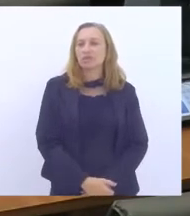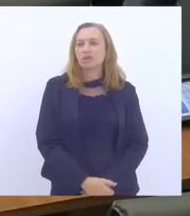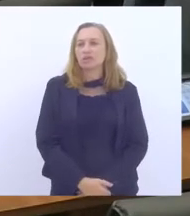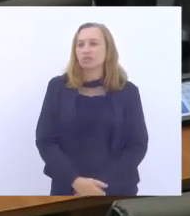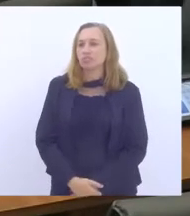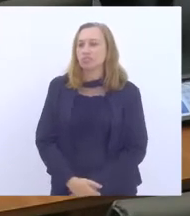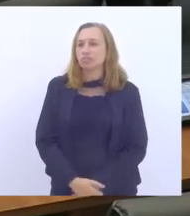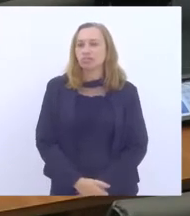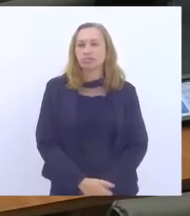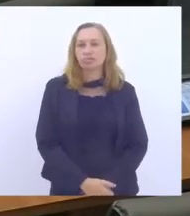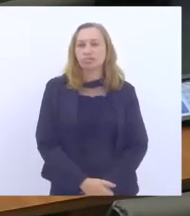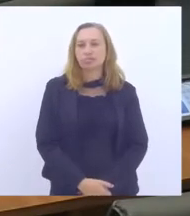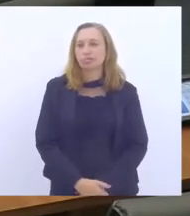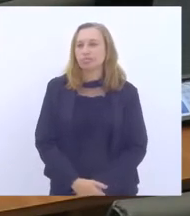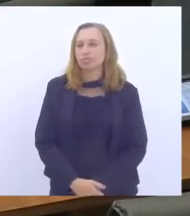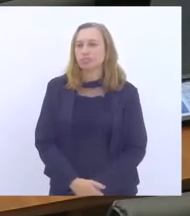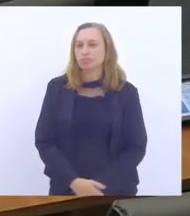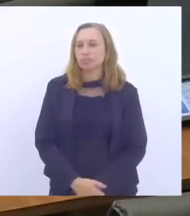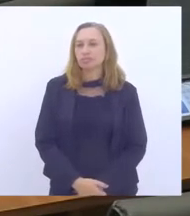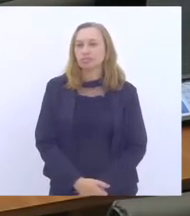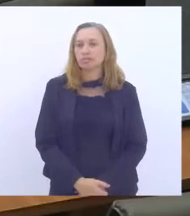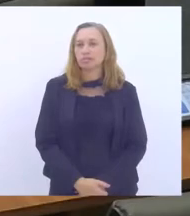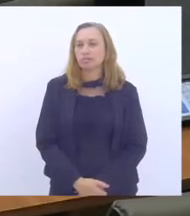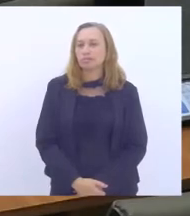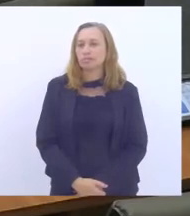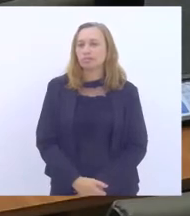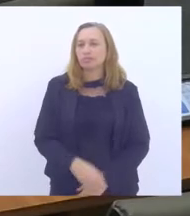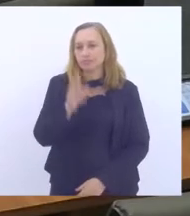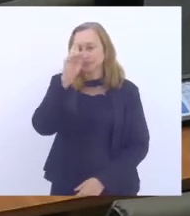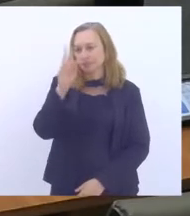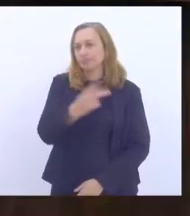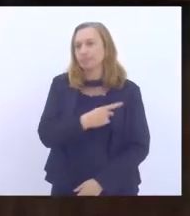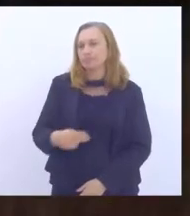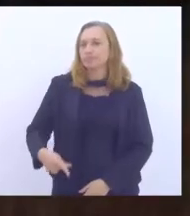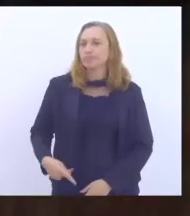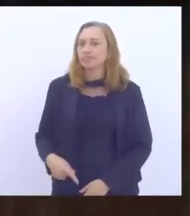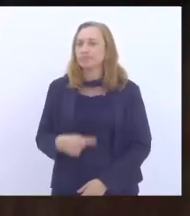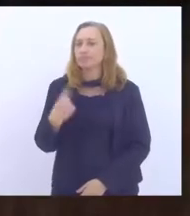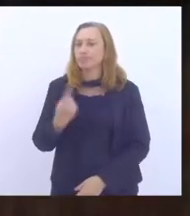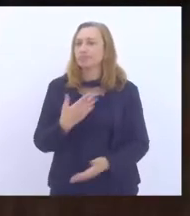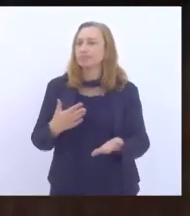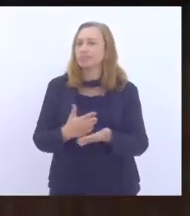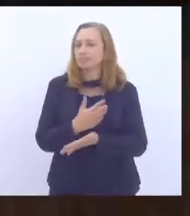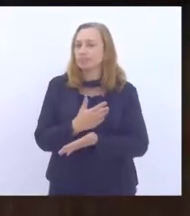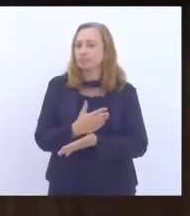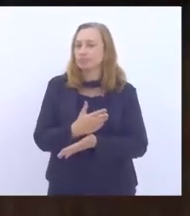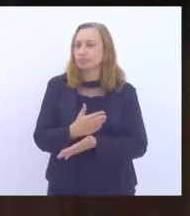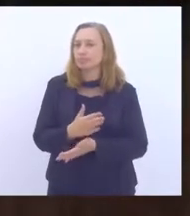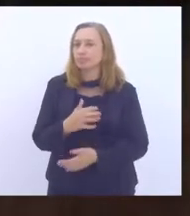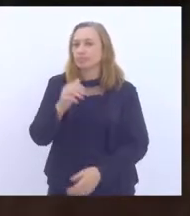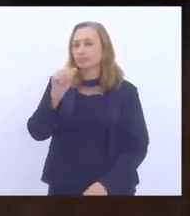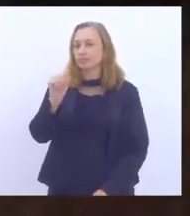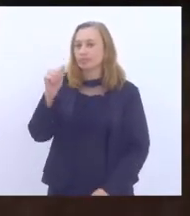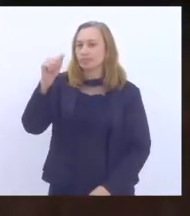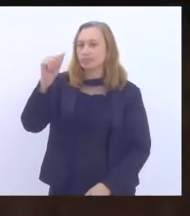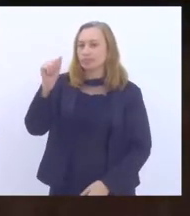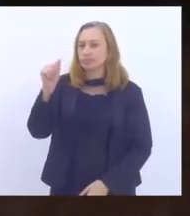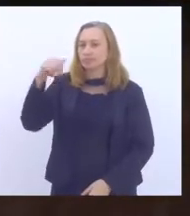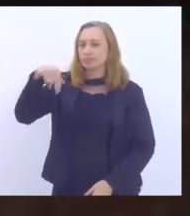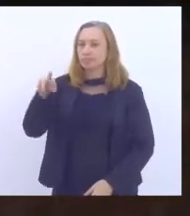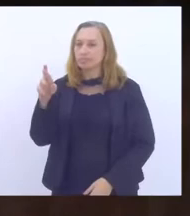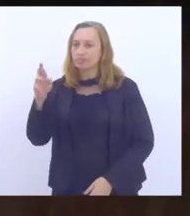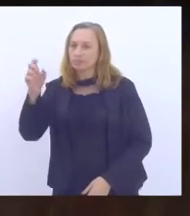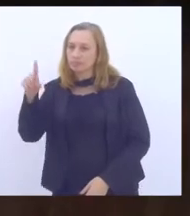E aí o seu presidente recentemente aprovamos André Correia André Correia e